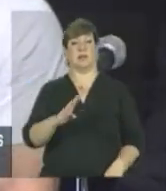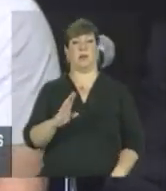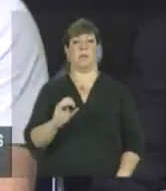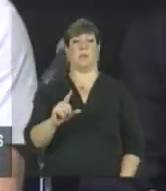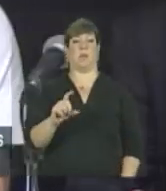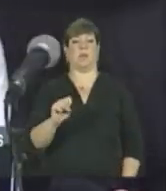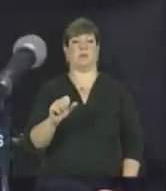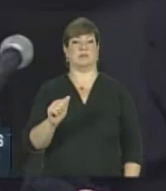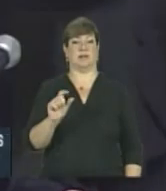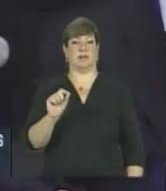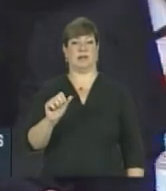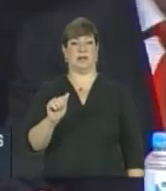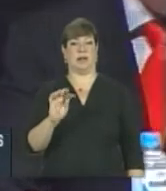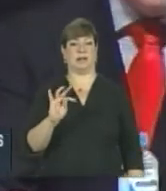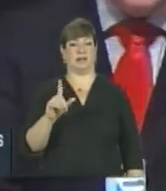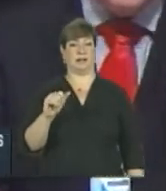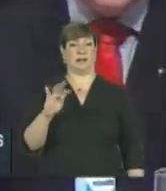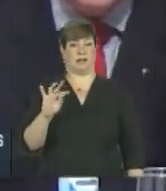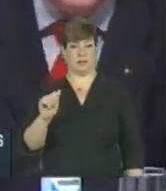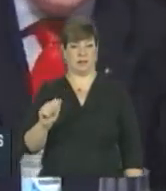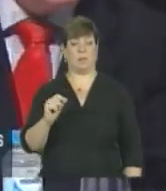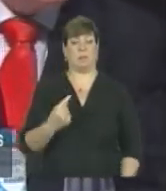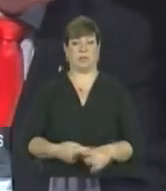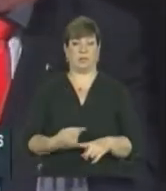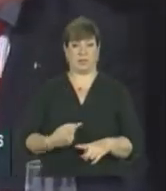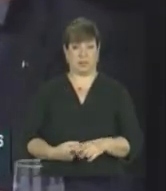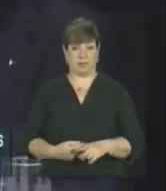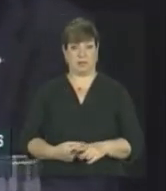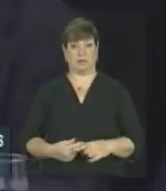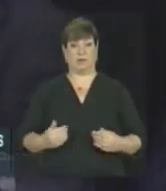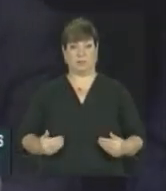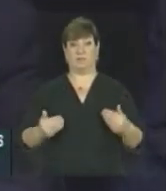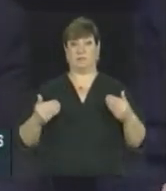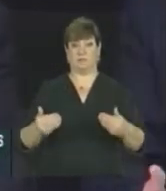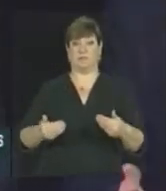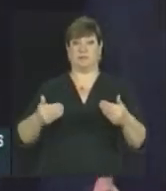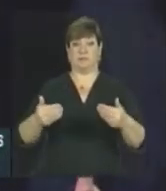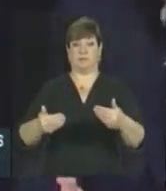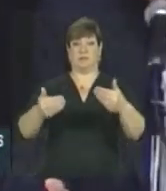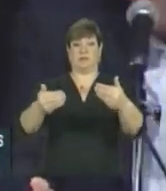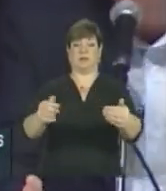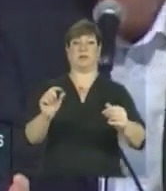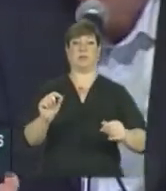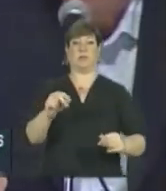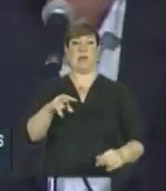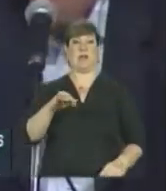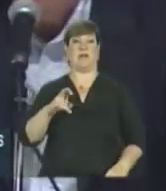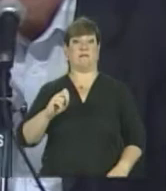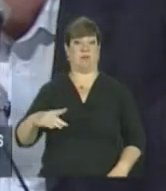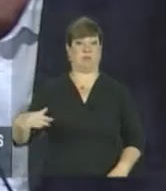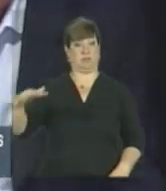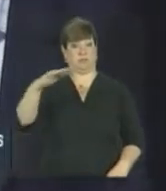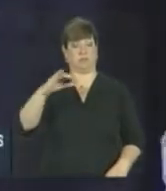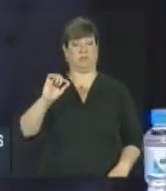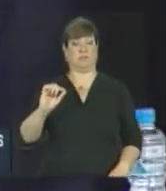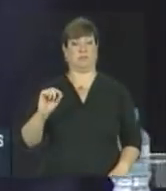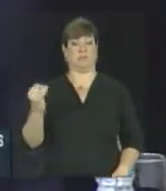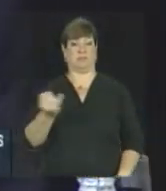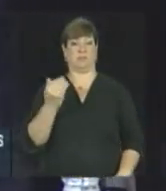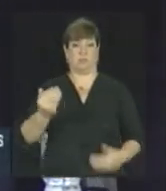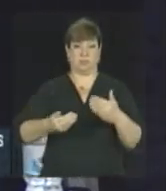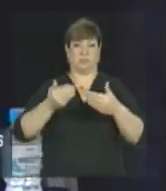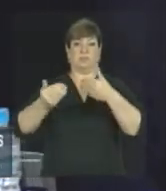bolsa atleta. Porque à medida que avança o nível